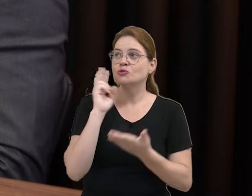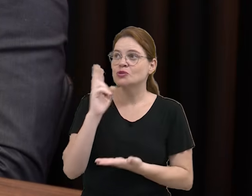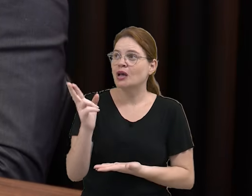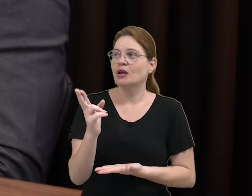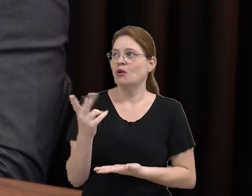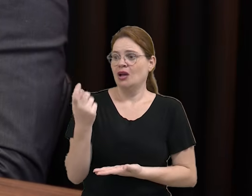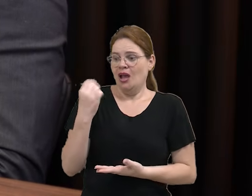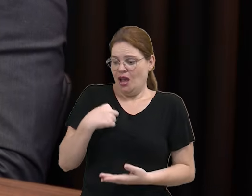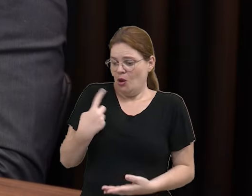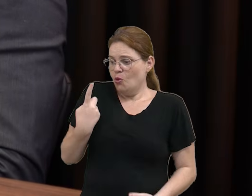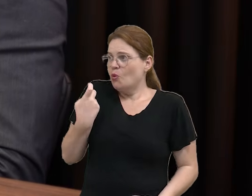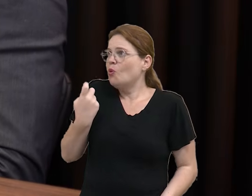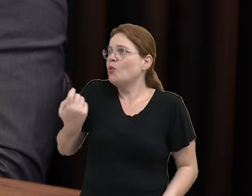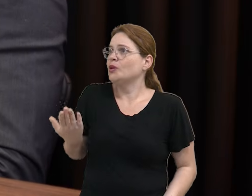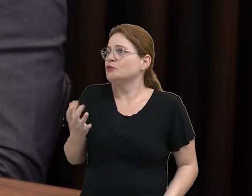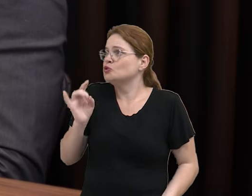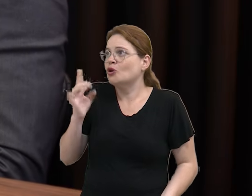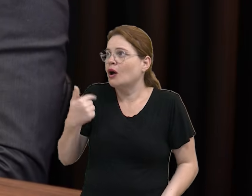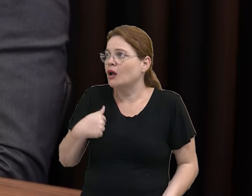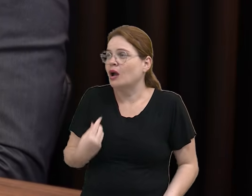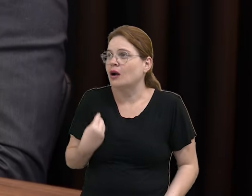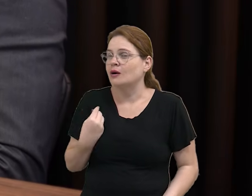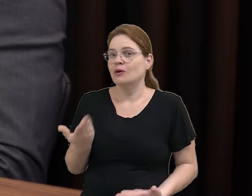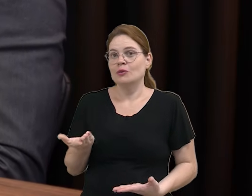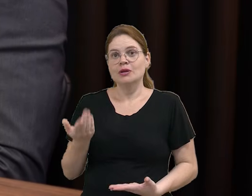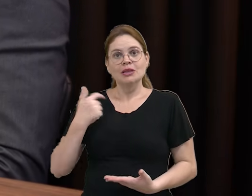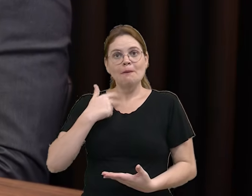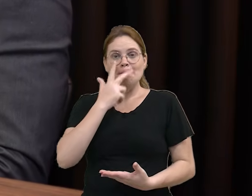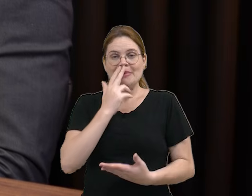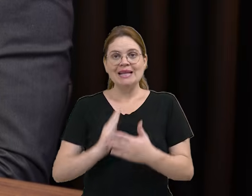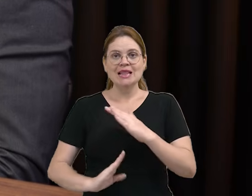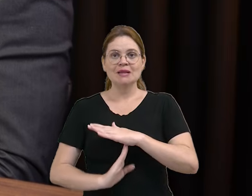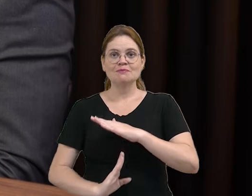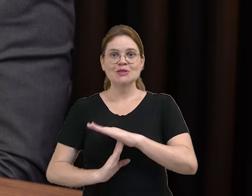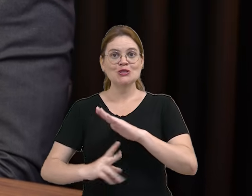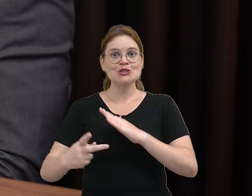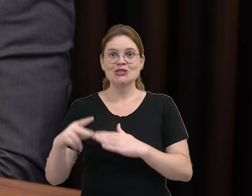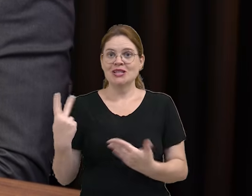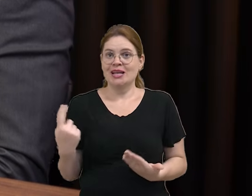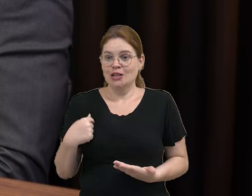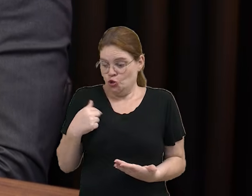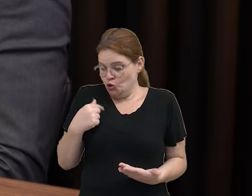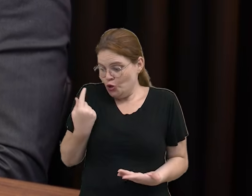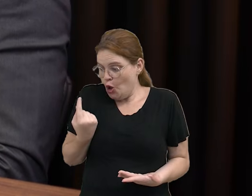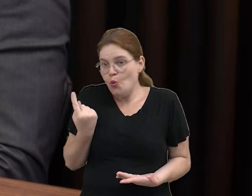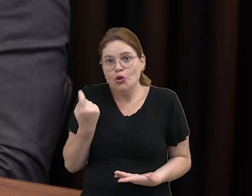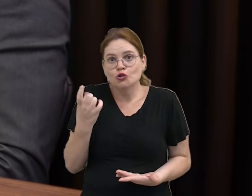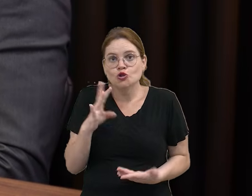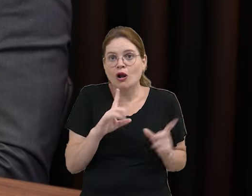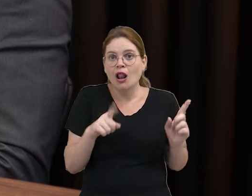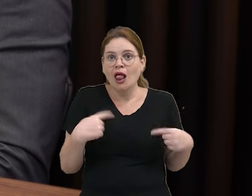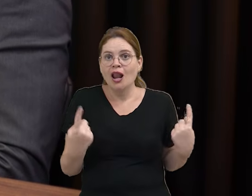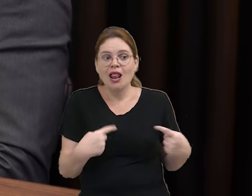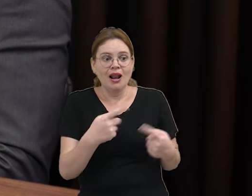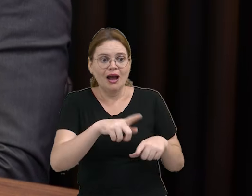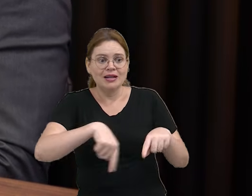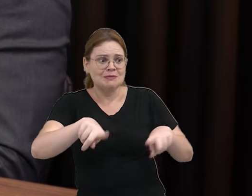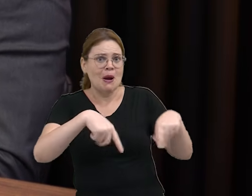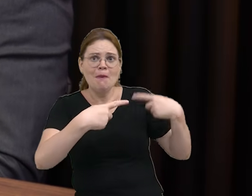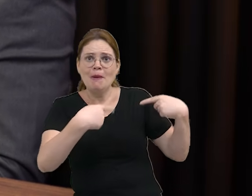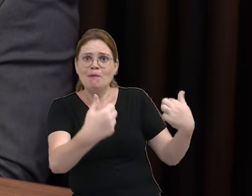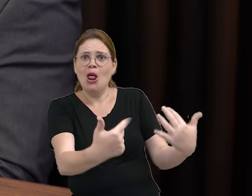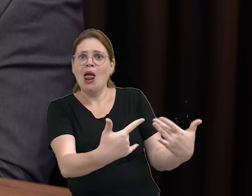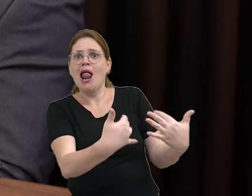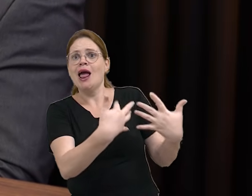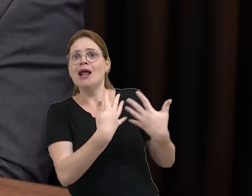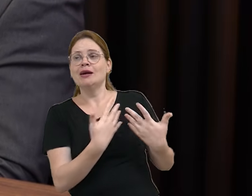por trás disso, que foi criado dentro da limitação dele, do alcance dele. Até mesmo